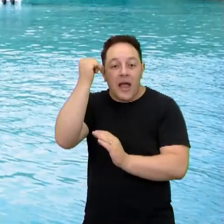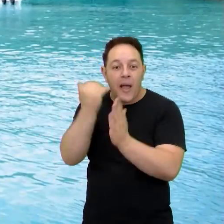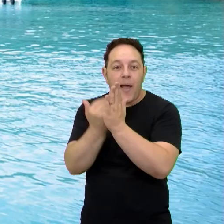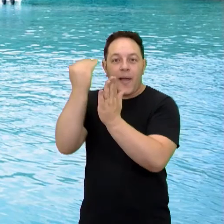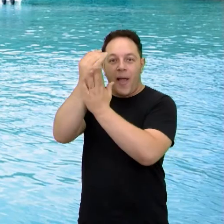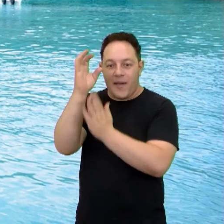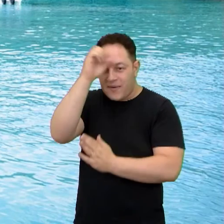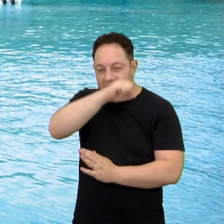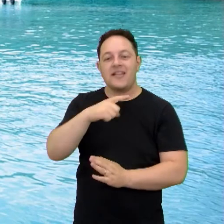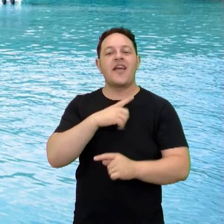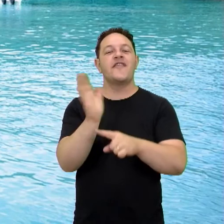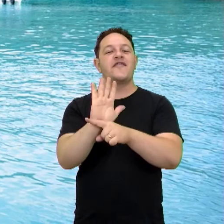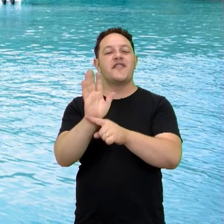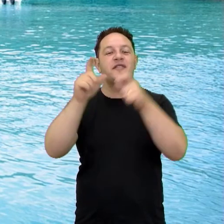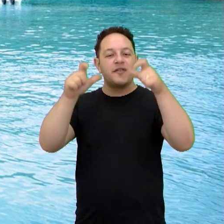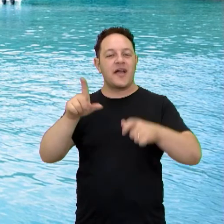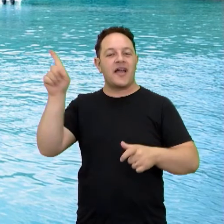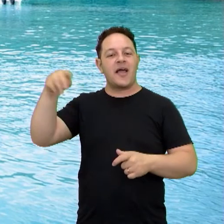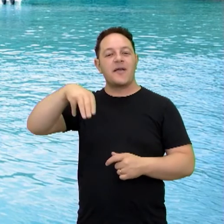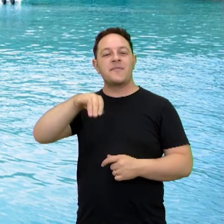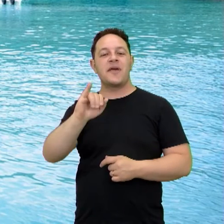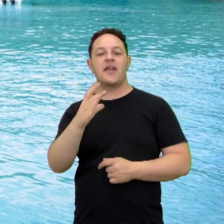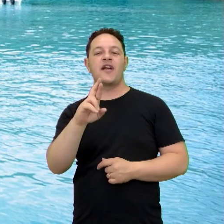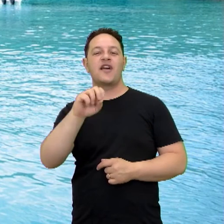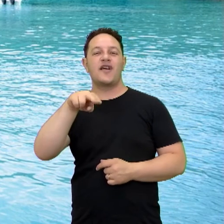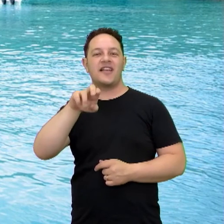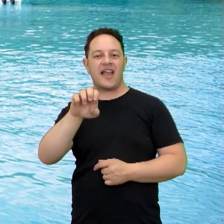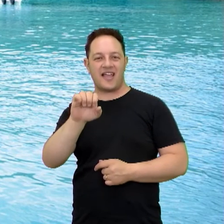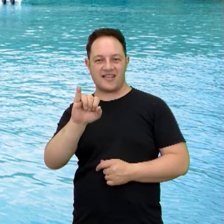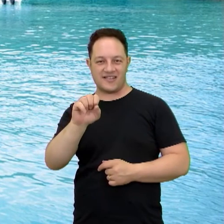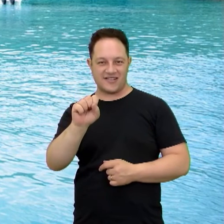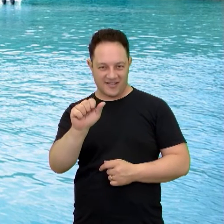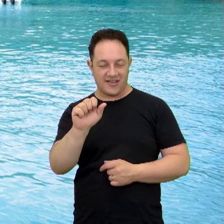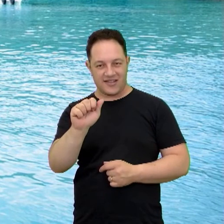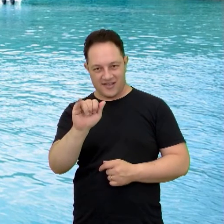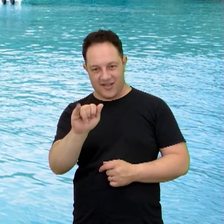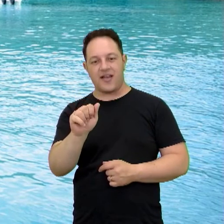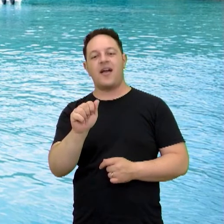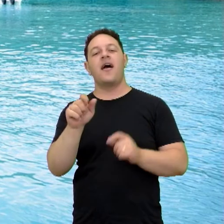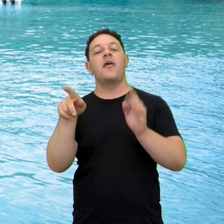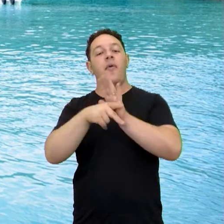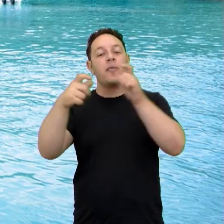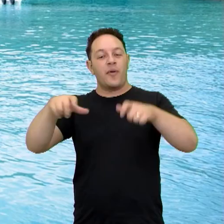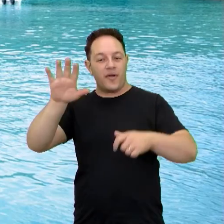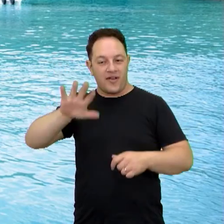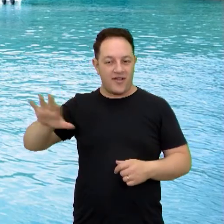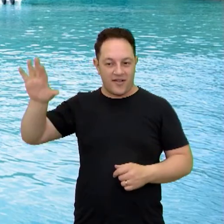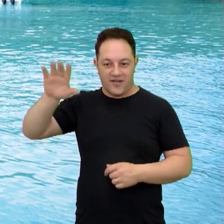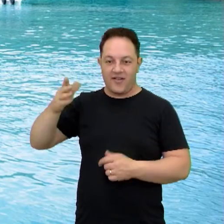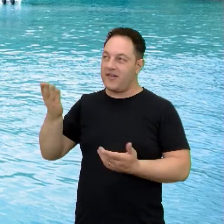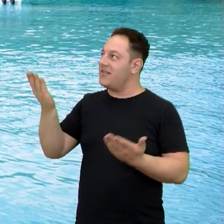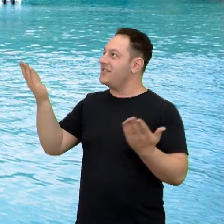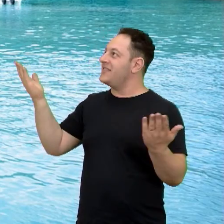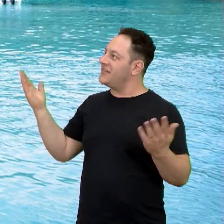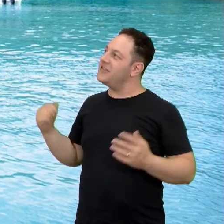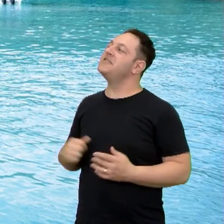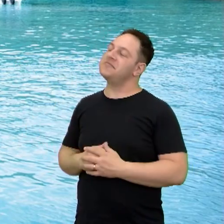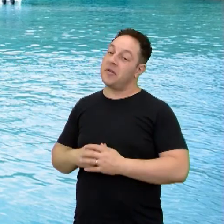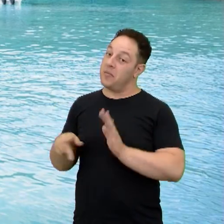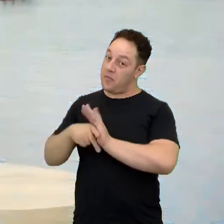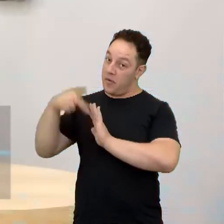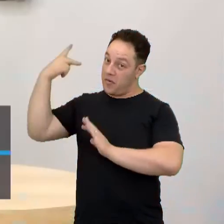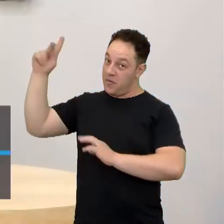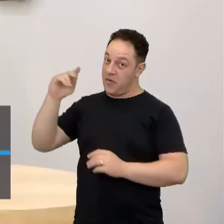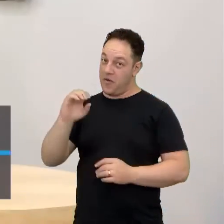da Micronésia, muito legal para vocês assistirem, mostrando aí, né, essa região da Micronésia, que faz parte aí da